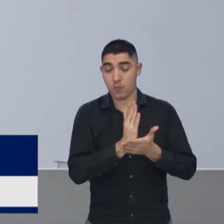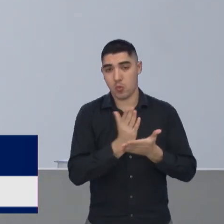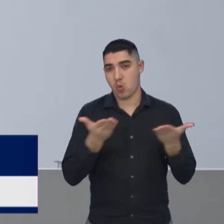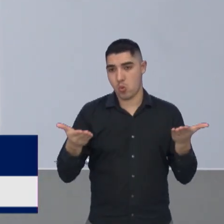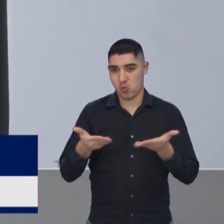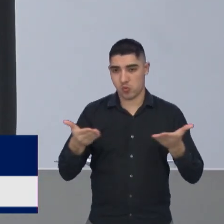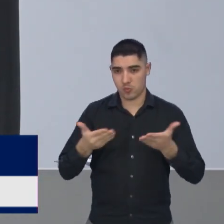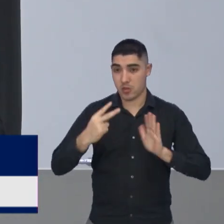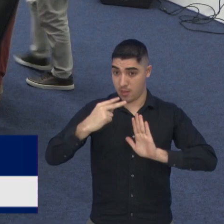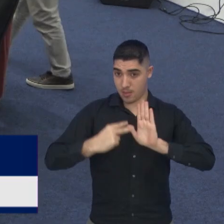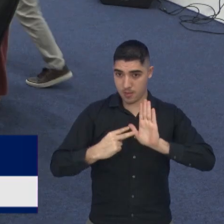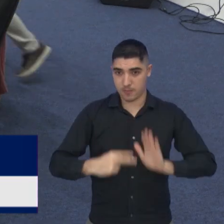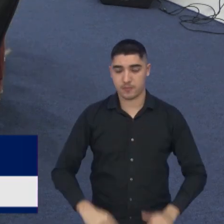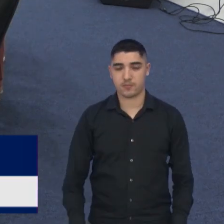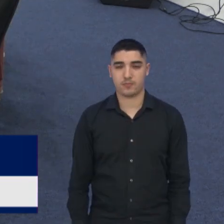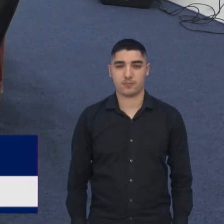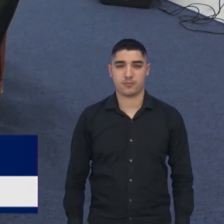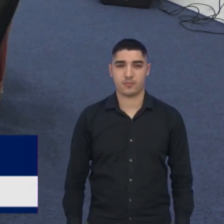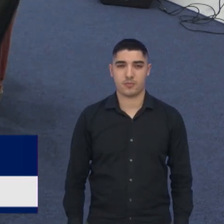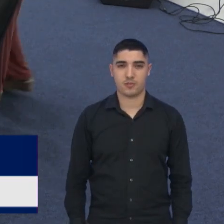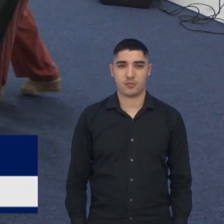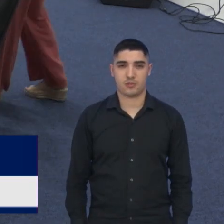hoje.